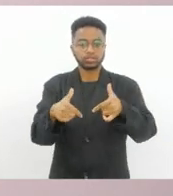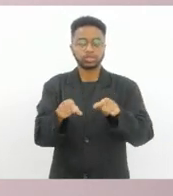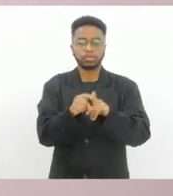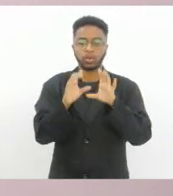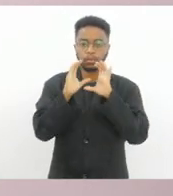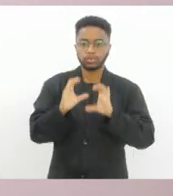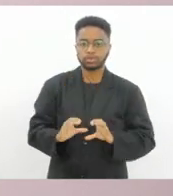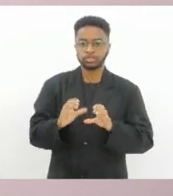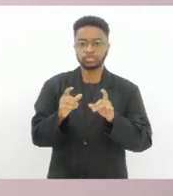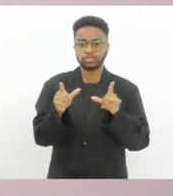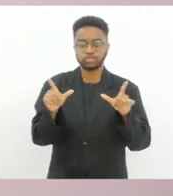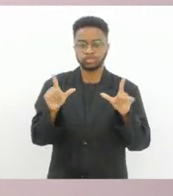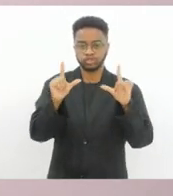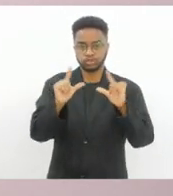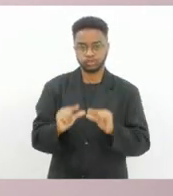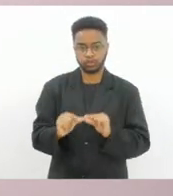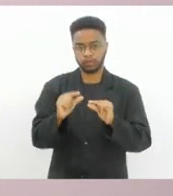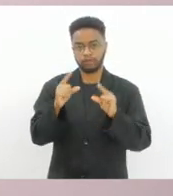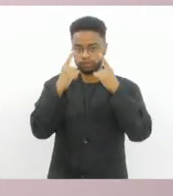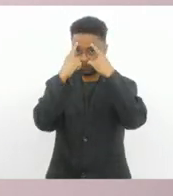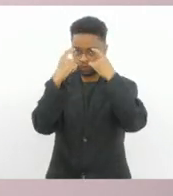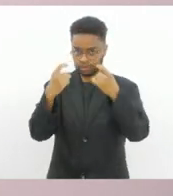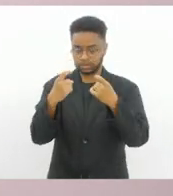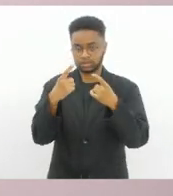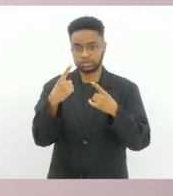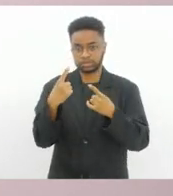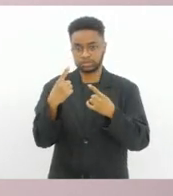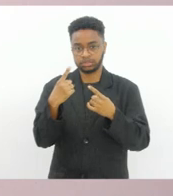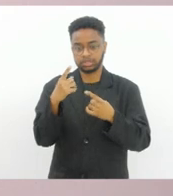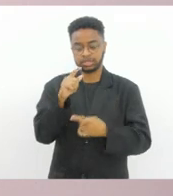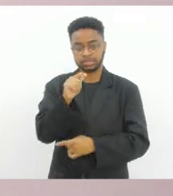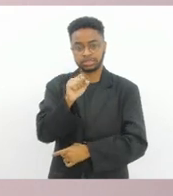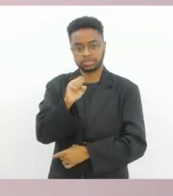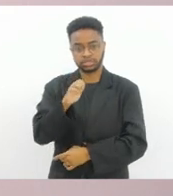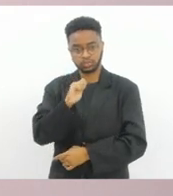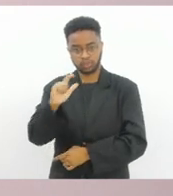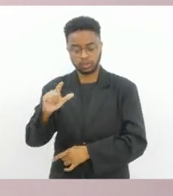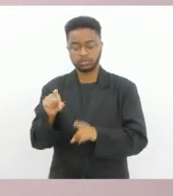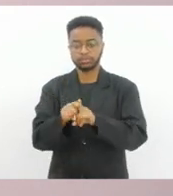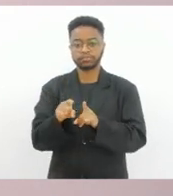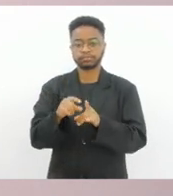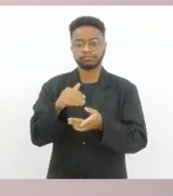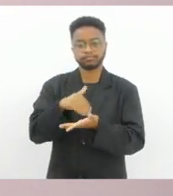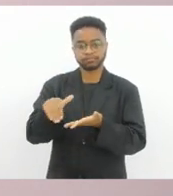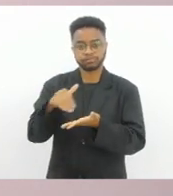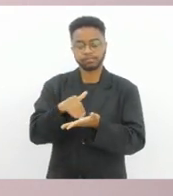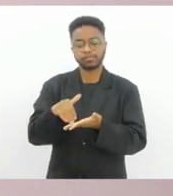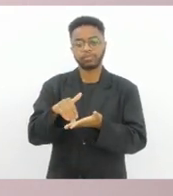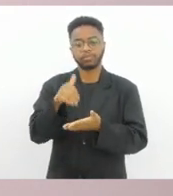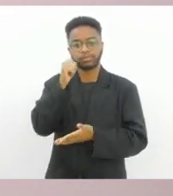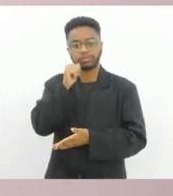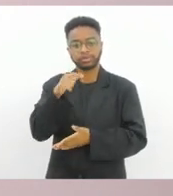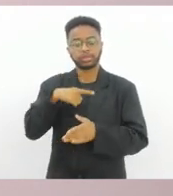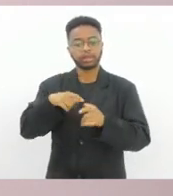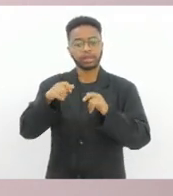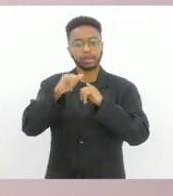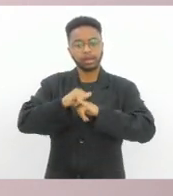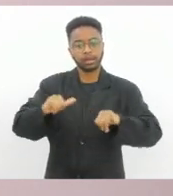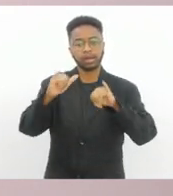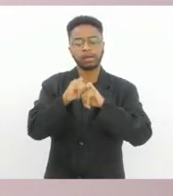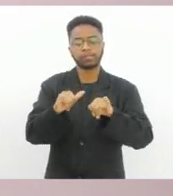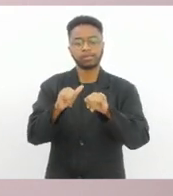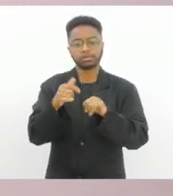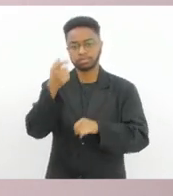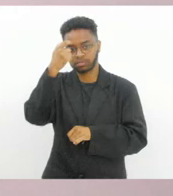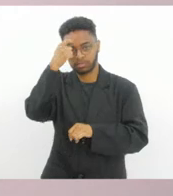a violência sexual. Nesse sentido, a Secretaria de Estado da Mulher tem desenvolvido campanhas de conscientização contínuas